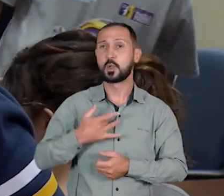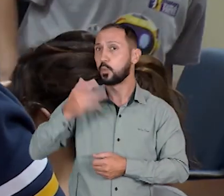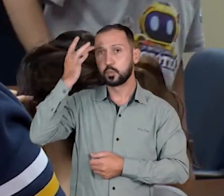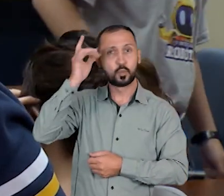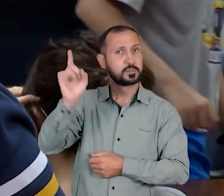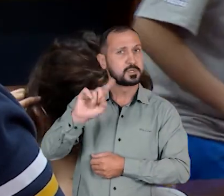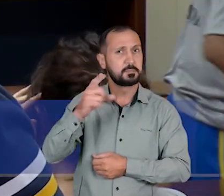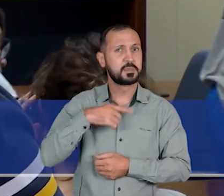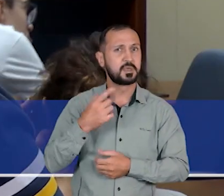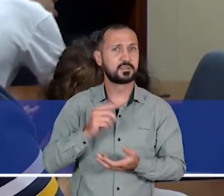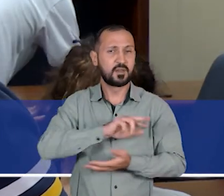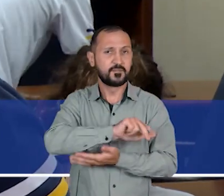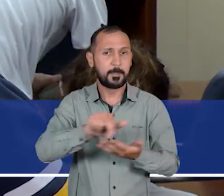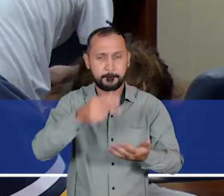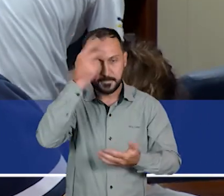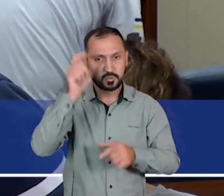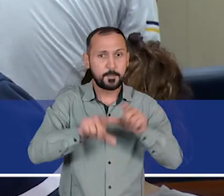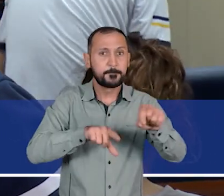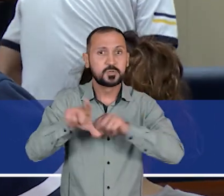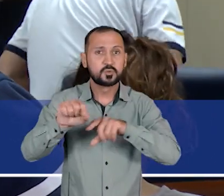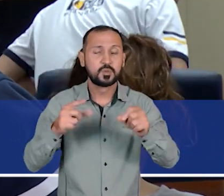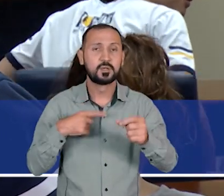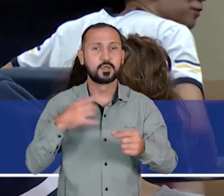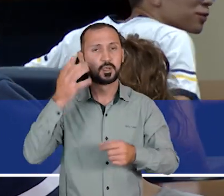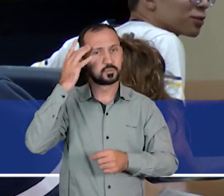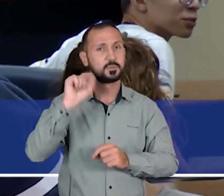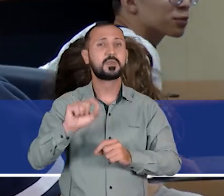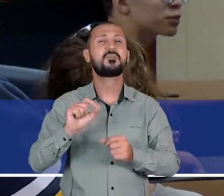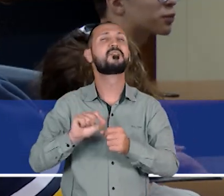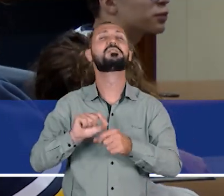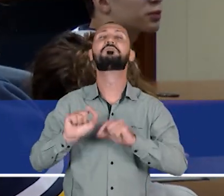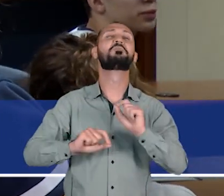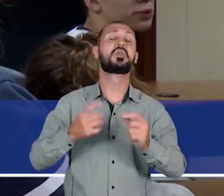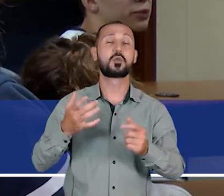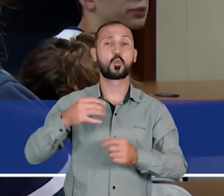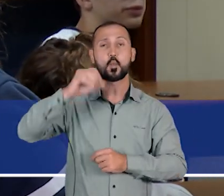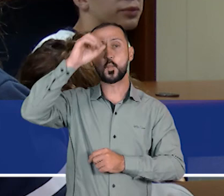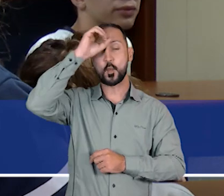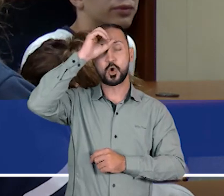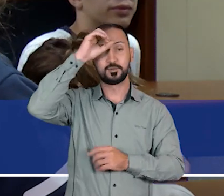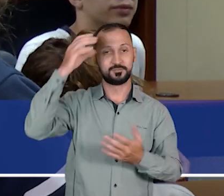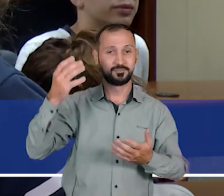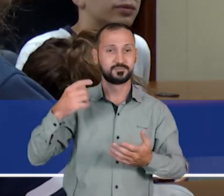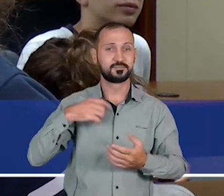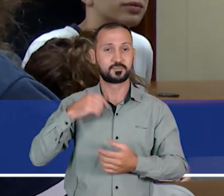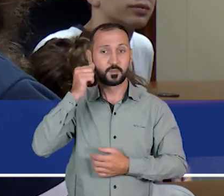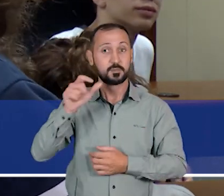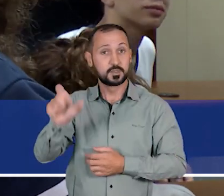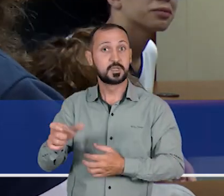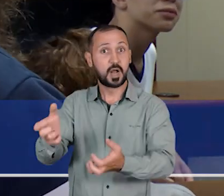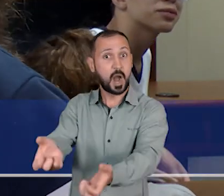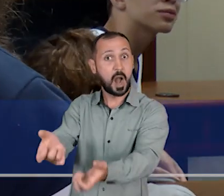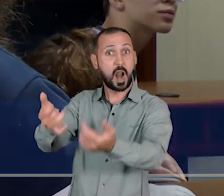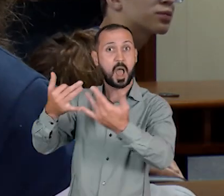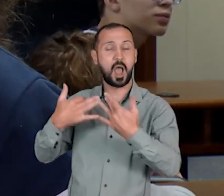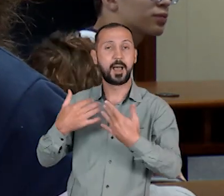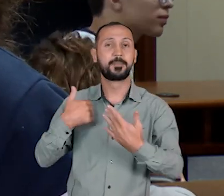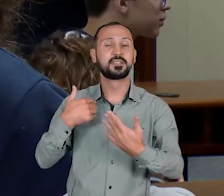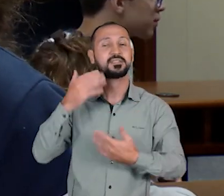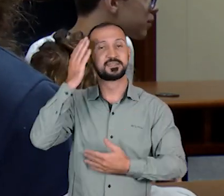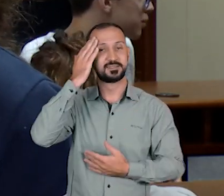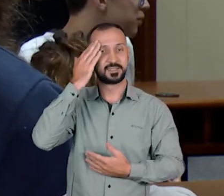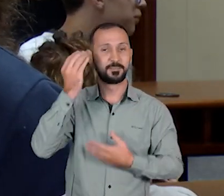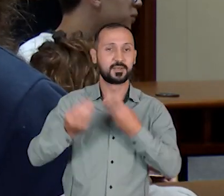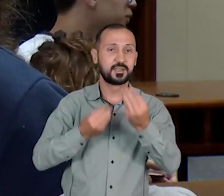Não sabia de tanta coisa, não sabia que era tanta gente assim para escolher, eu não sabia direito o que eles faziam, mas assim, as meninas explicaram bastante pra gente